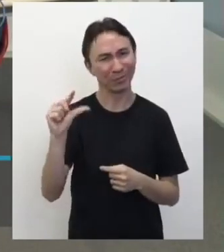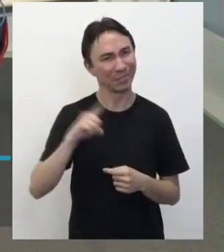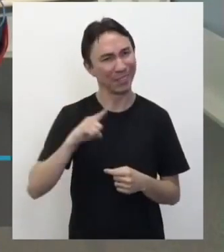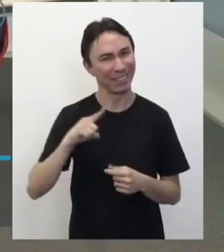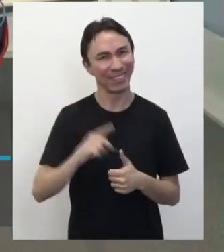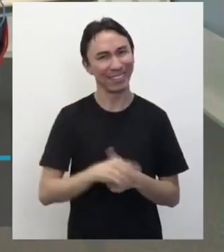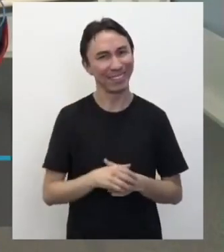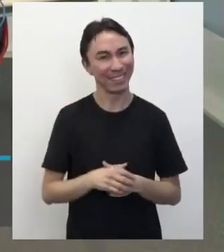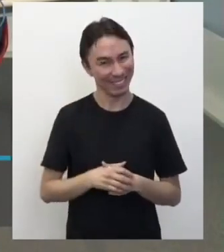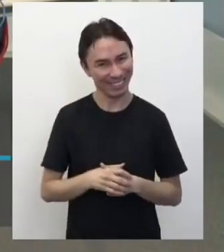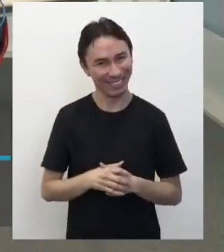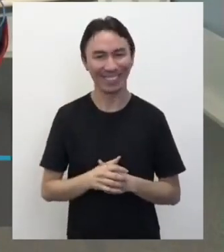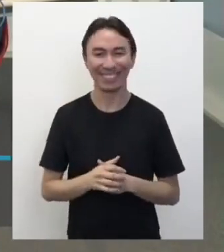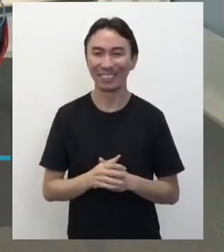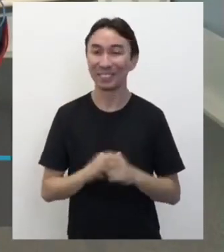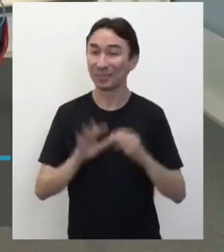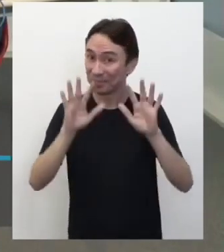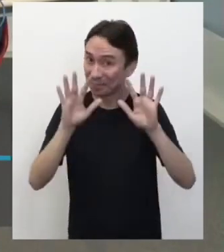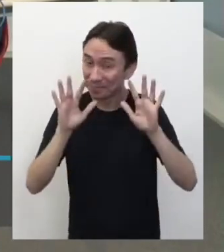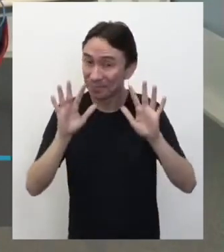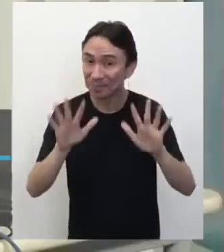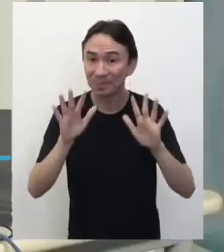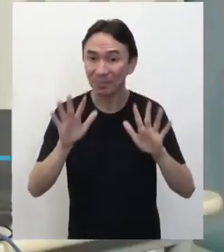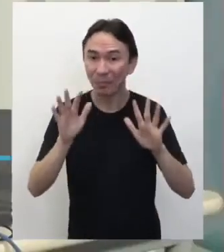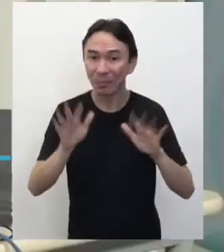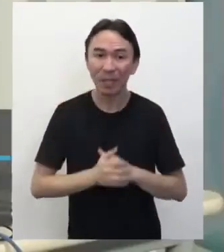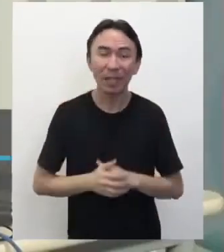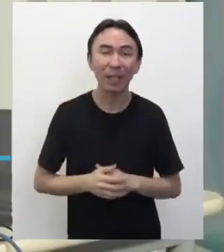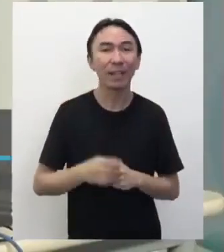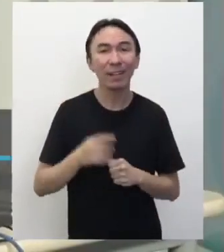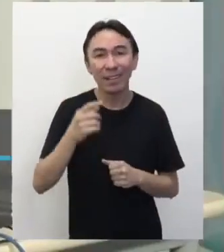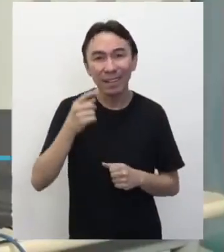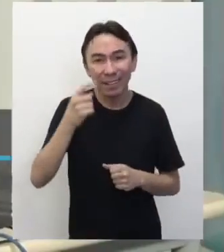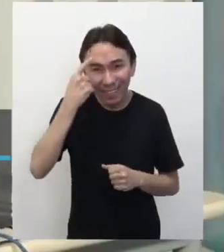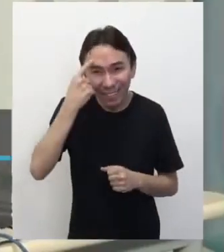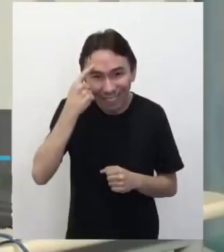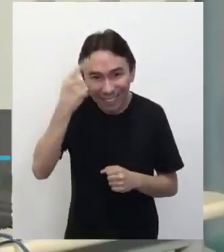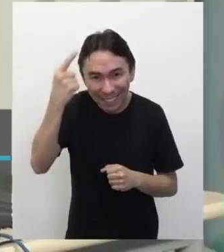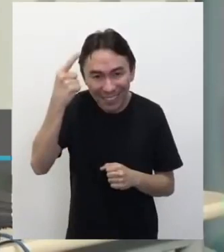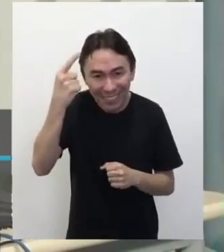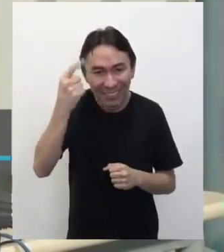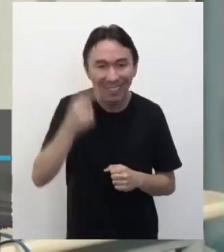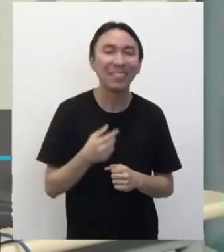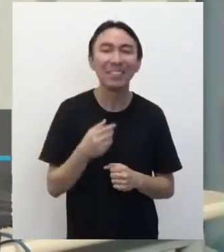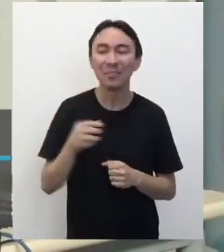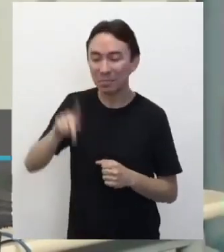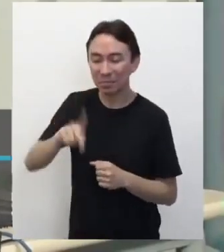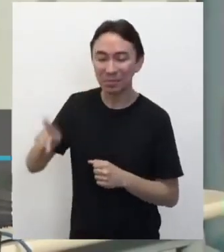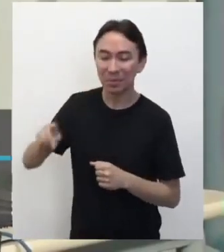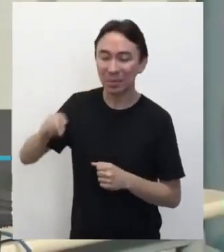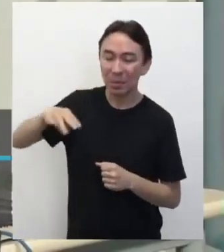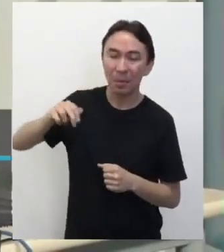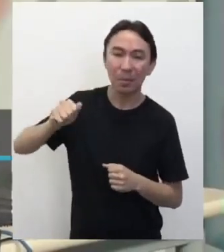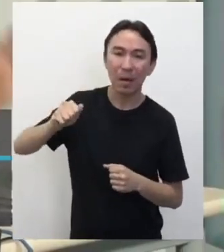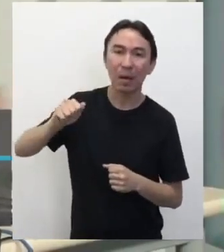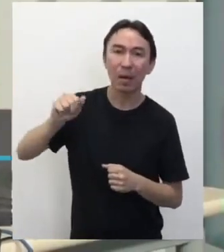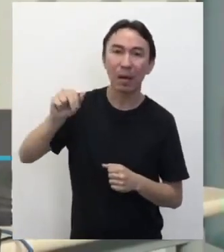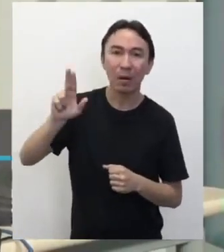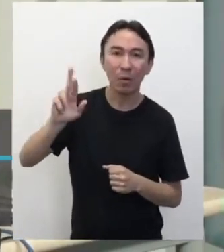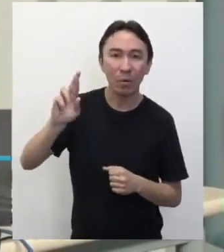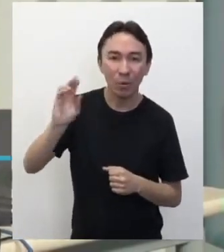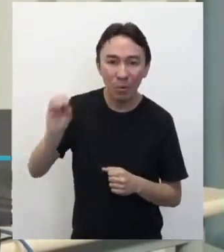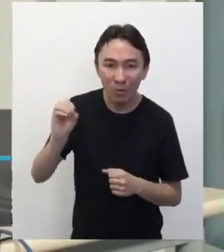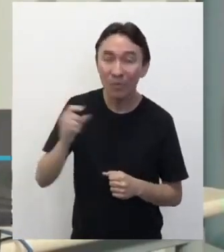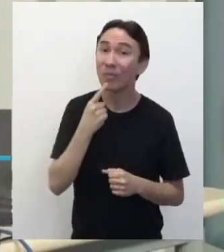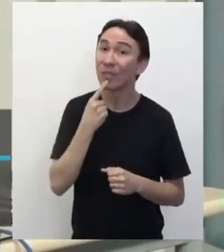gente, não cheguei nesse slide ainda. Olha, gente, vocês lembram? O Mauro pontuou, a gente tinha que ler uma sinopse, ele acabou falando sobre